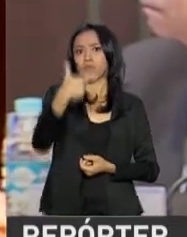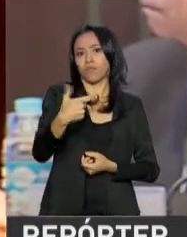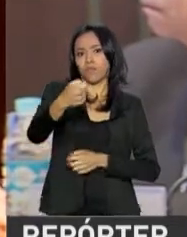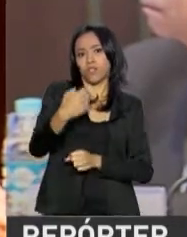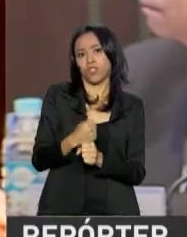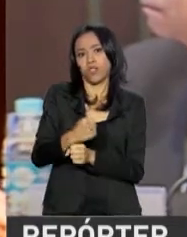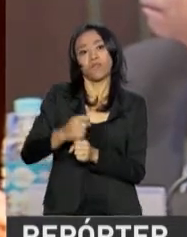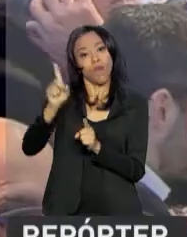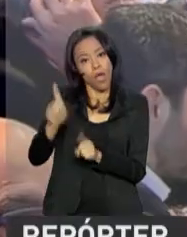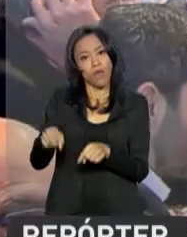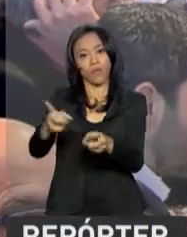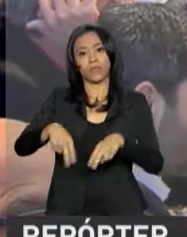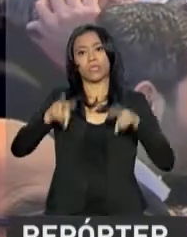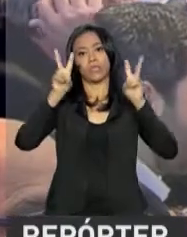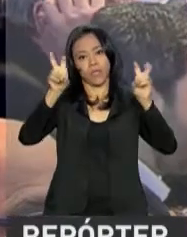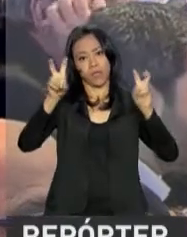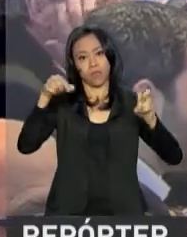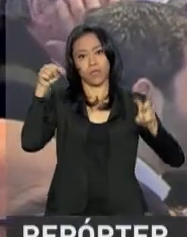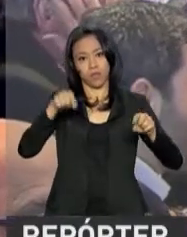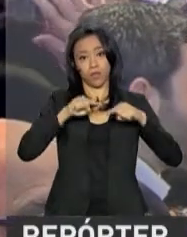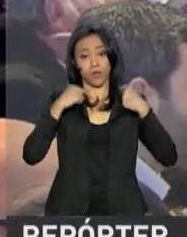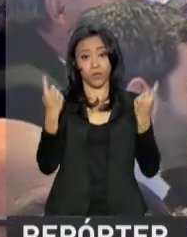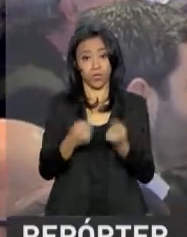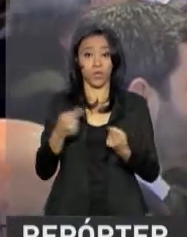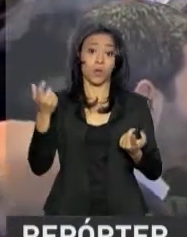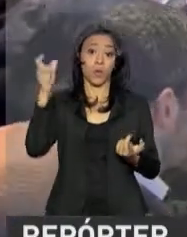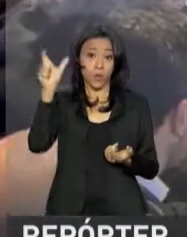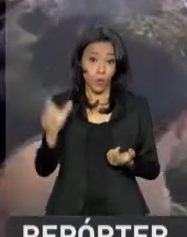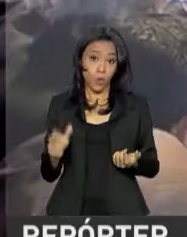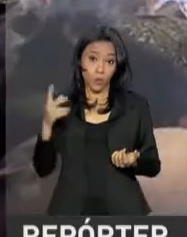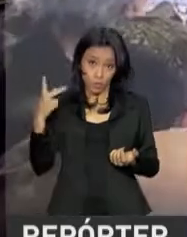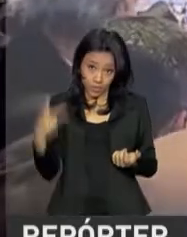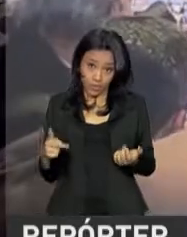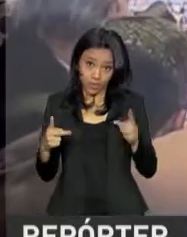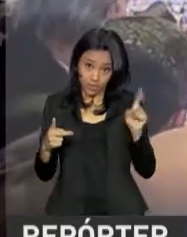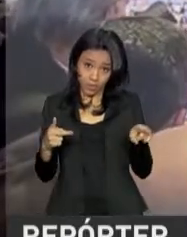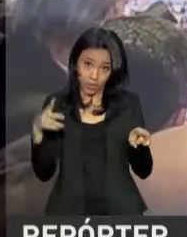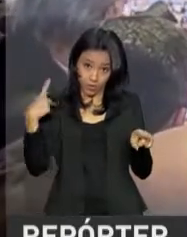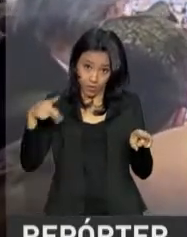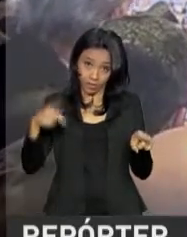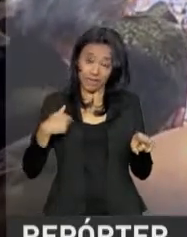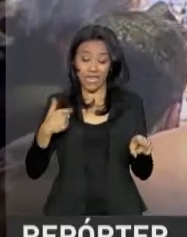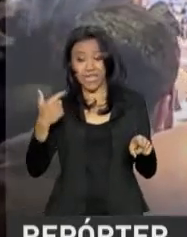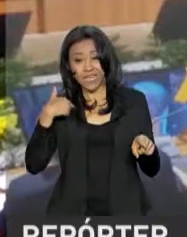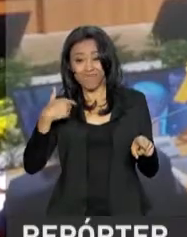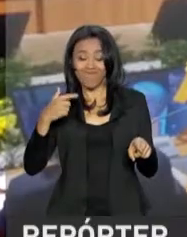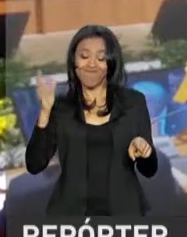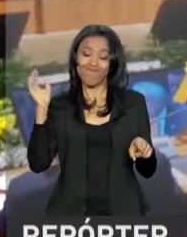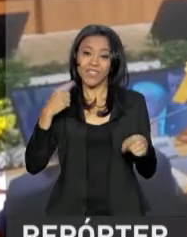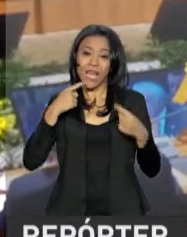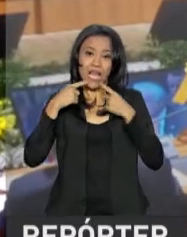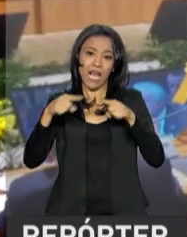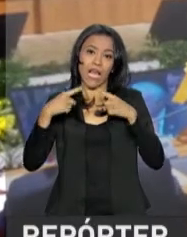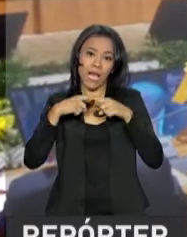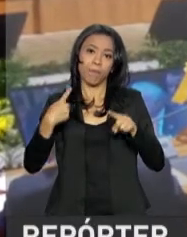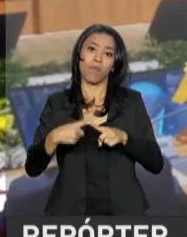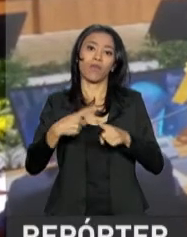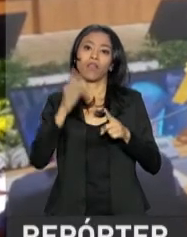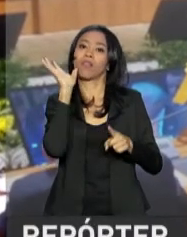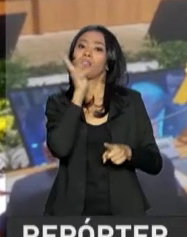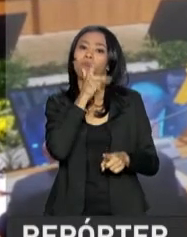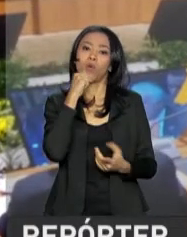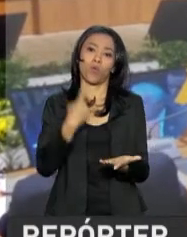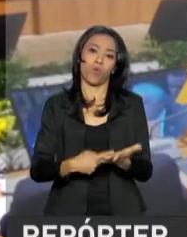foi assunto da reunião o presidente uruguaio tabaré vázquez criticou a demora para se chegar a um consenso já o presidente michel temer